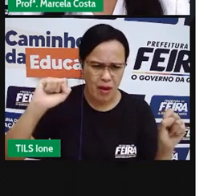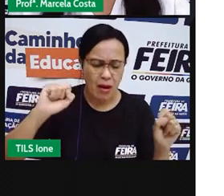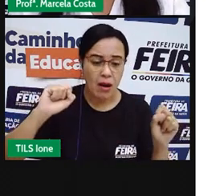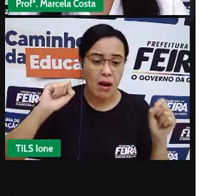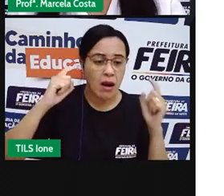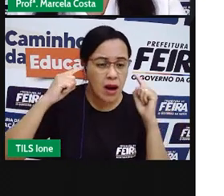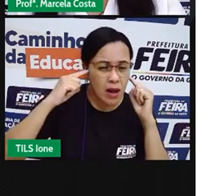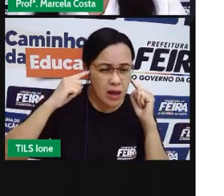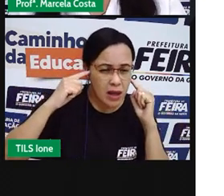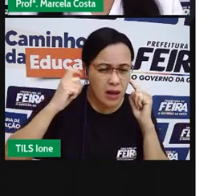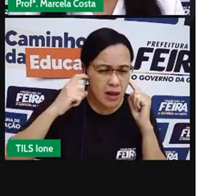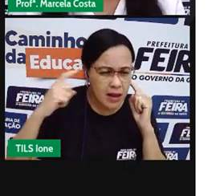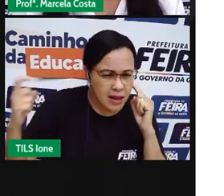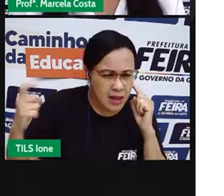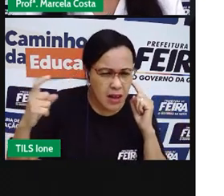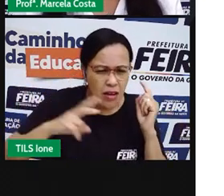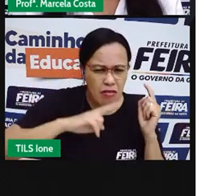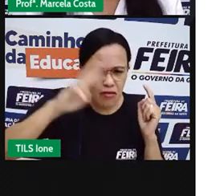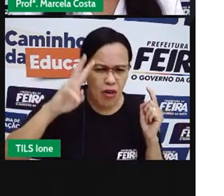aquele ruído.